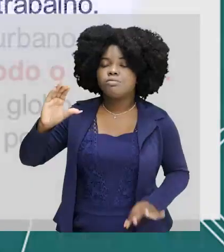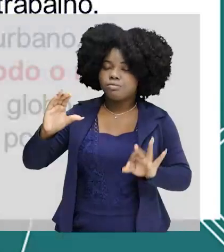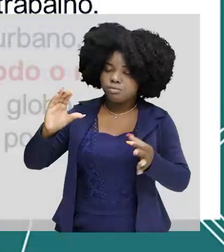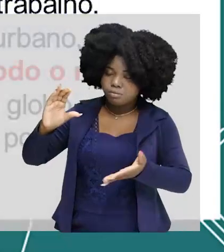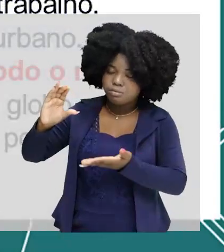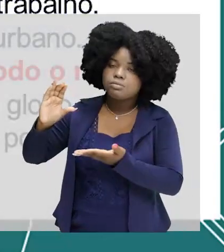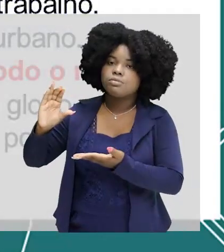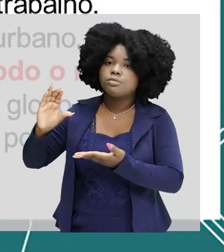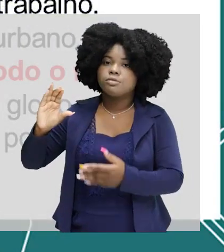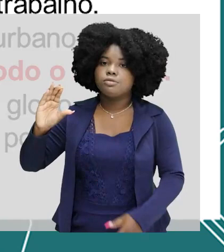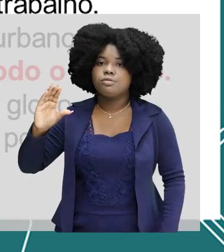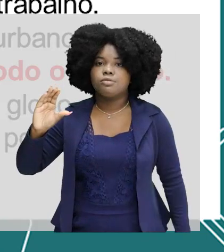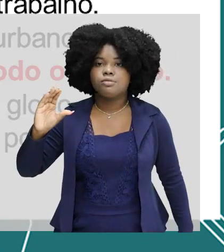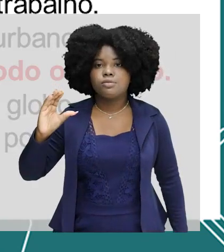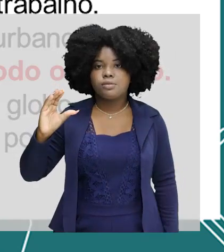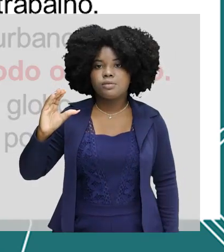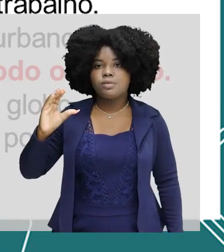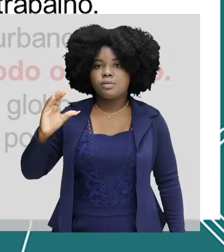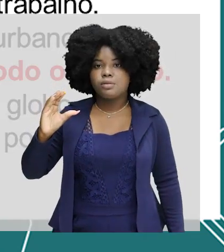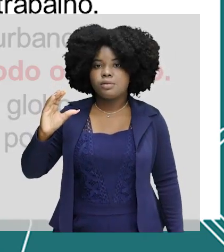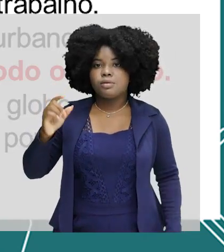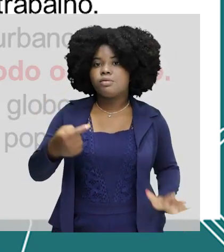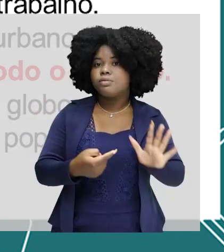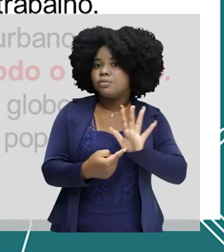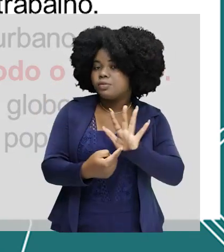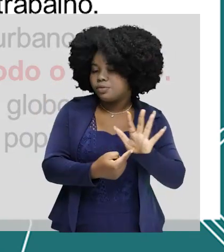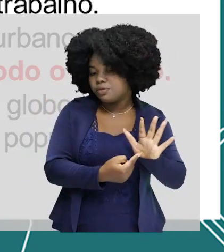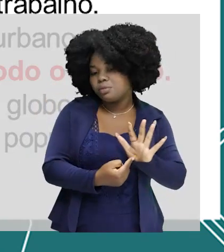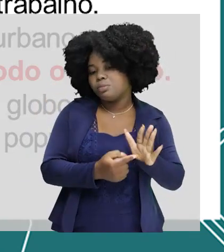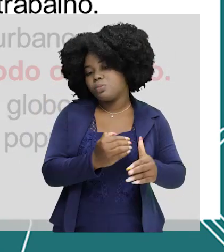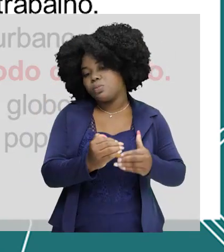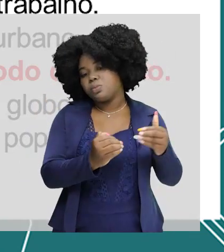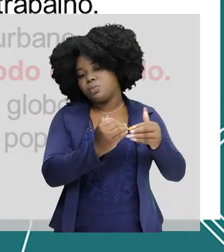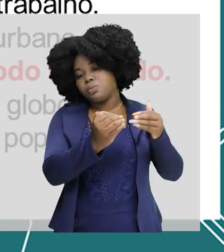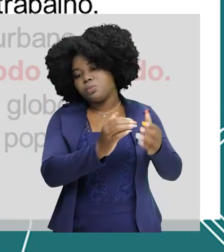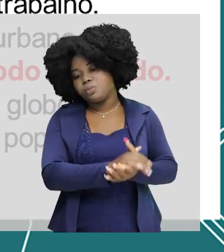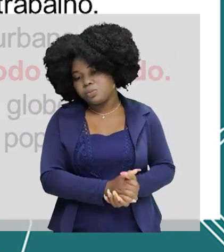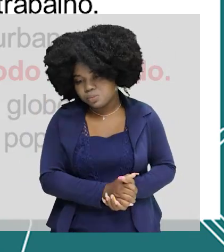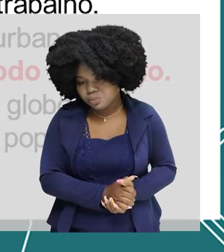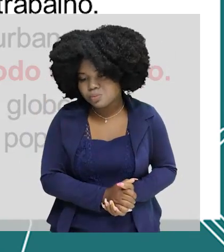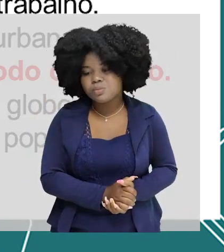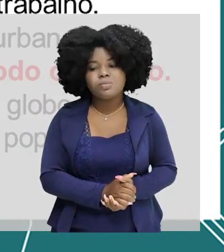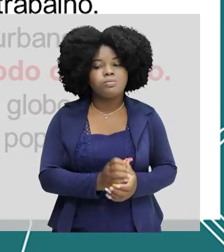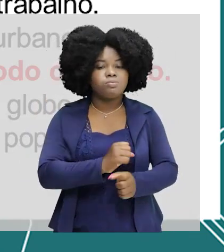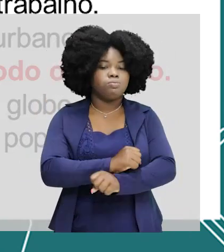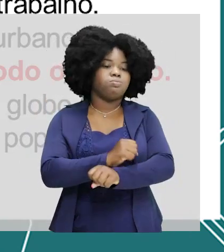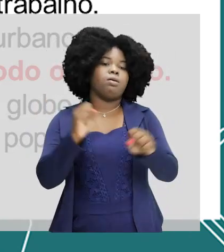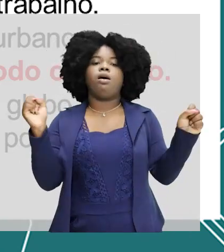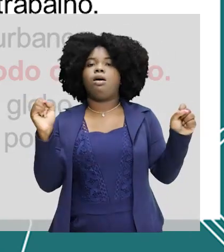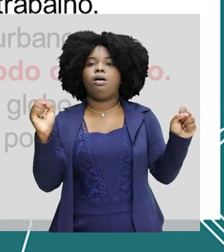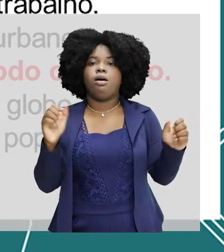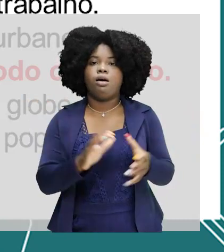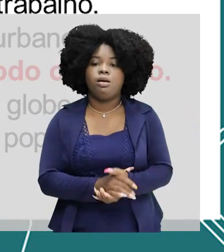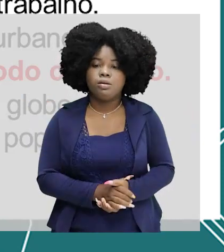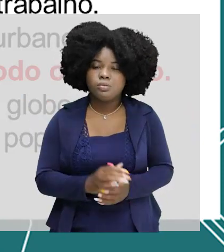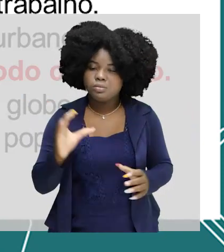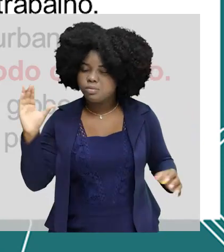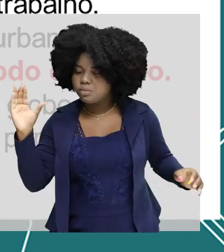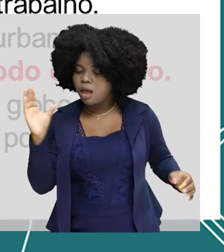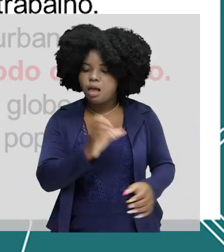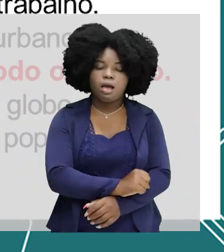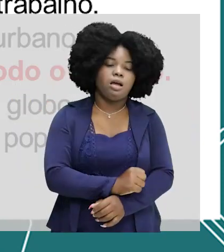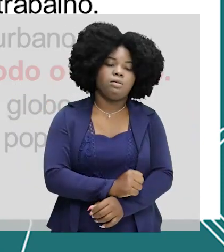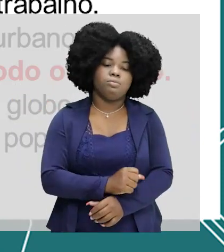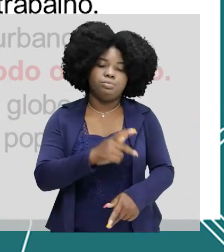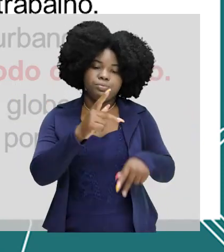letra C, né? Vai apresentar um crescimento exacerbado, ou seja, um crescimento muito rápido, né,